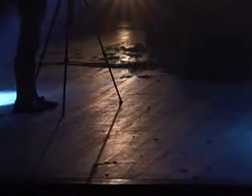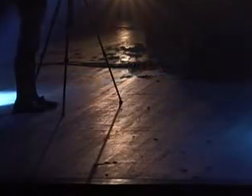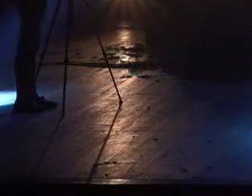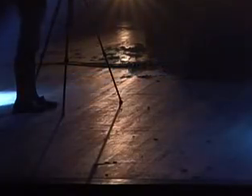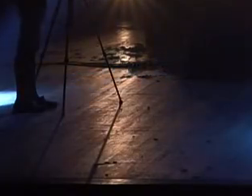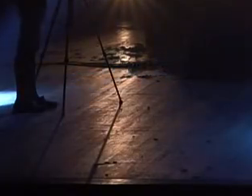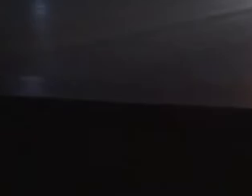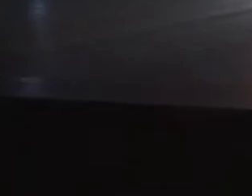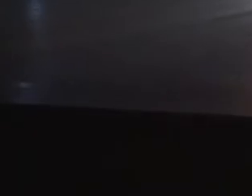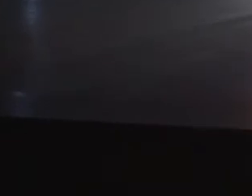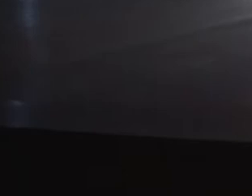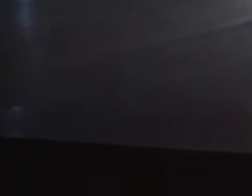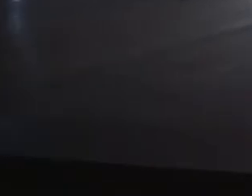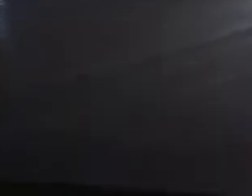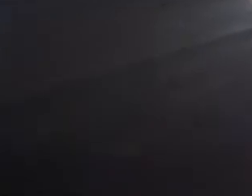e